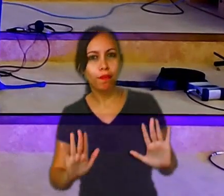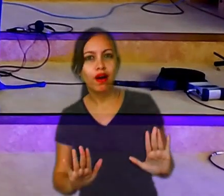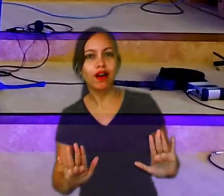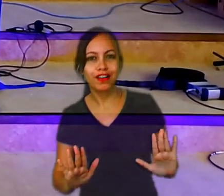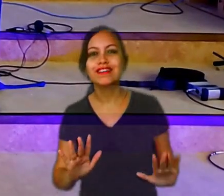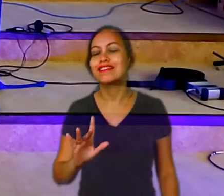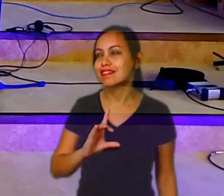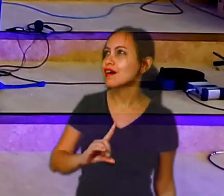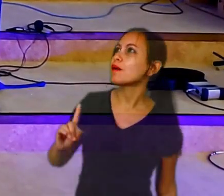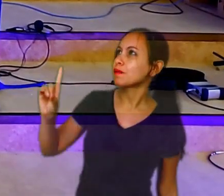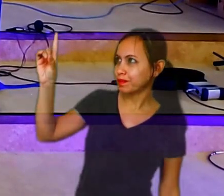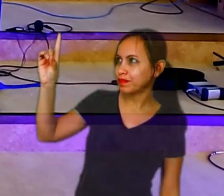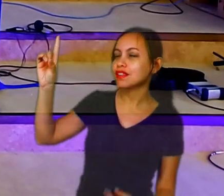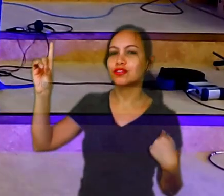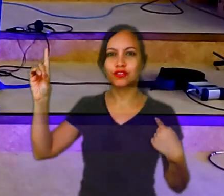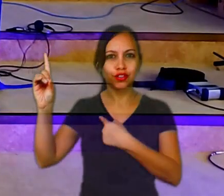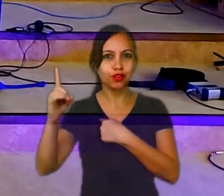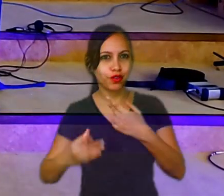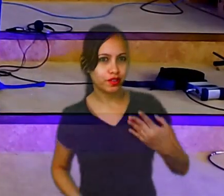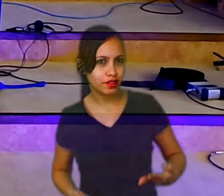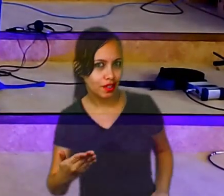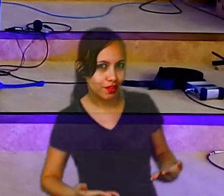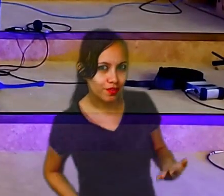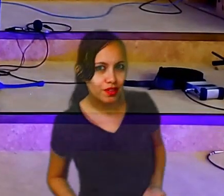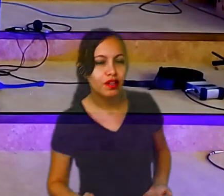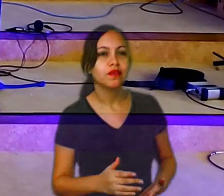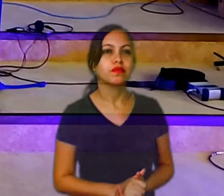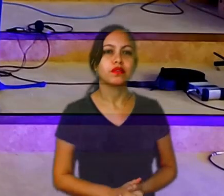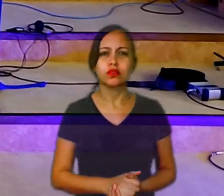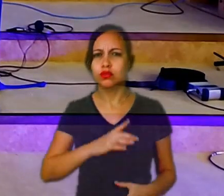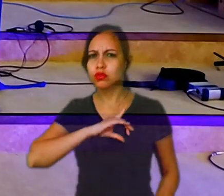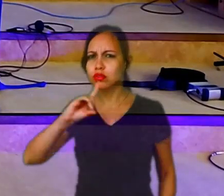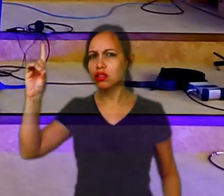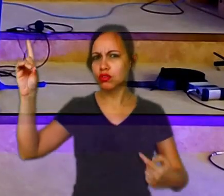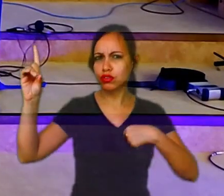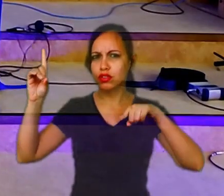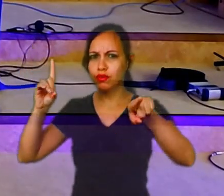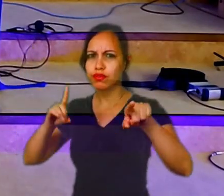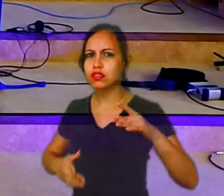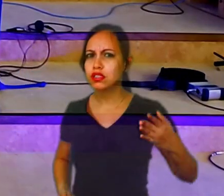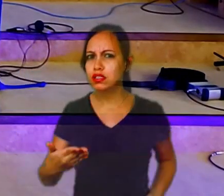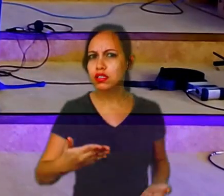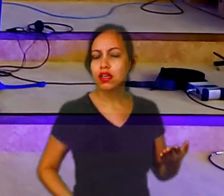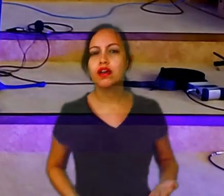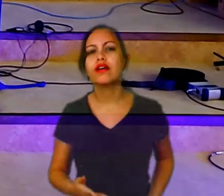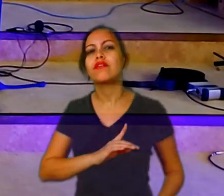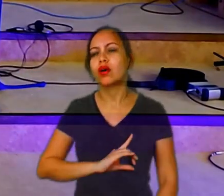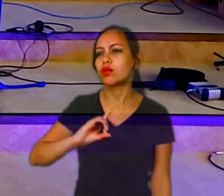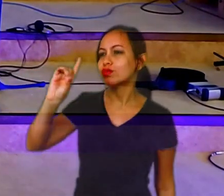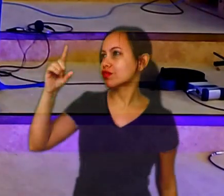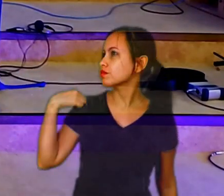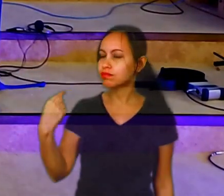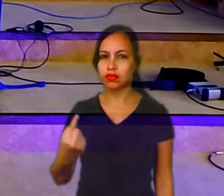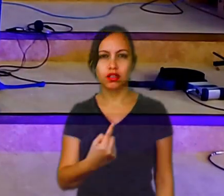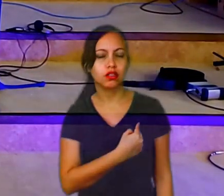mas o Deus que nós servimos, o Deus que eu e você servimos, o Deus das nossas